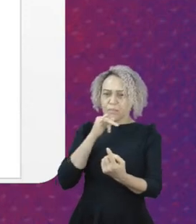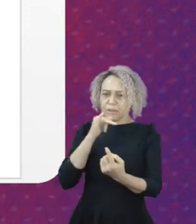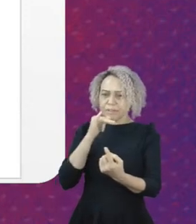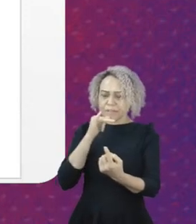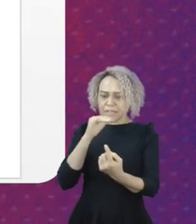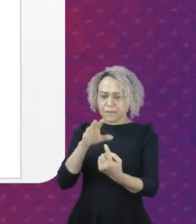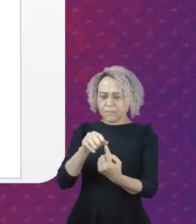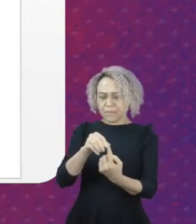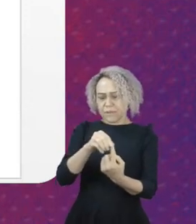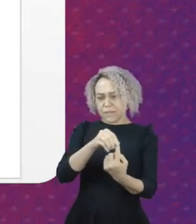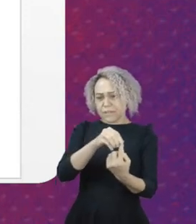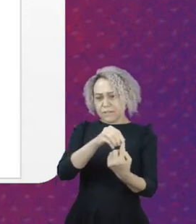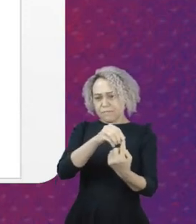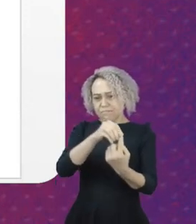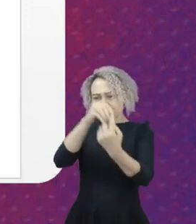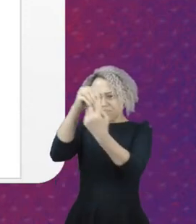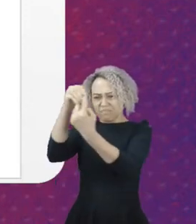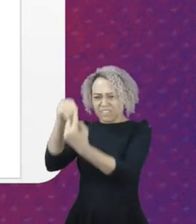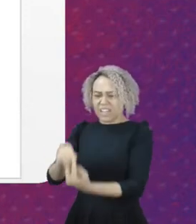um clássico.